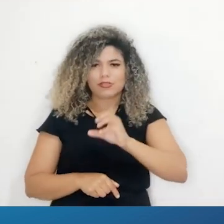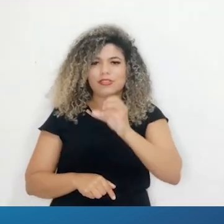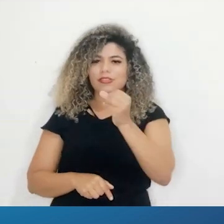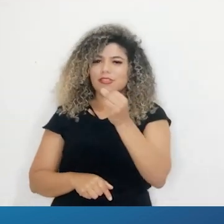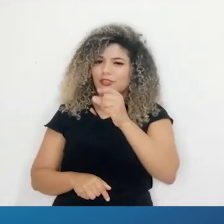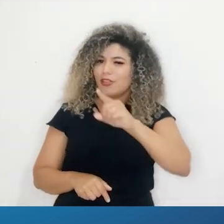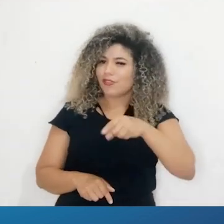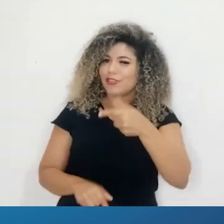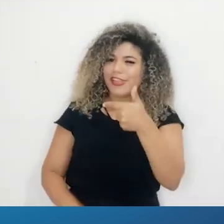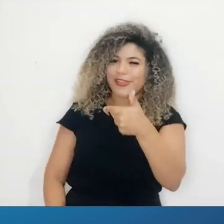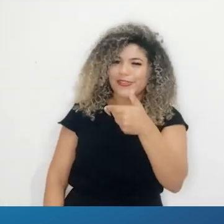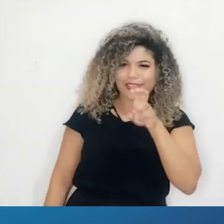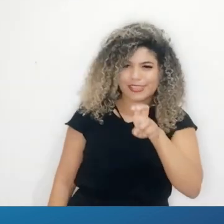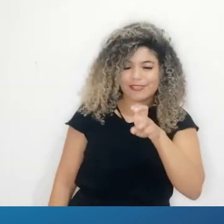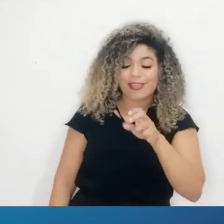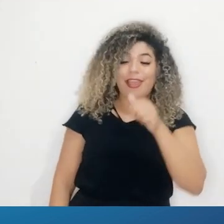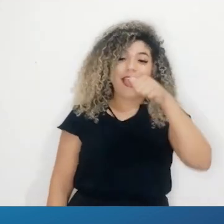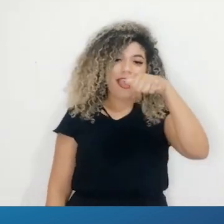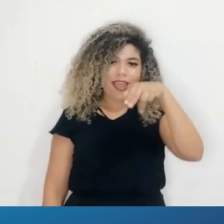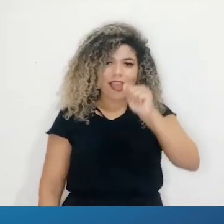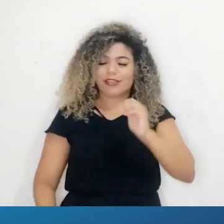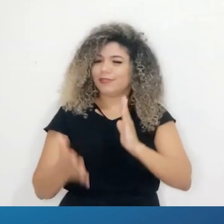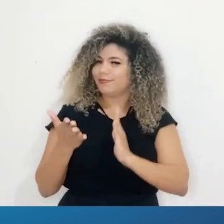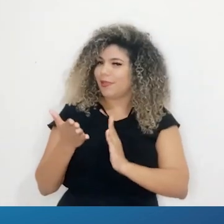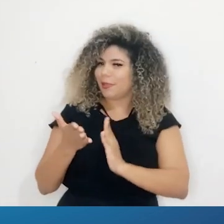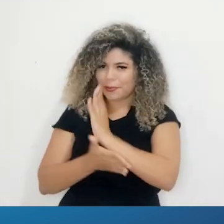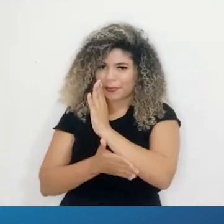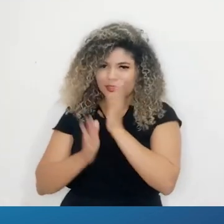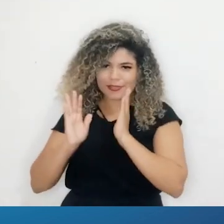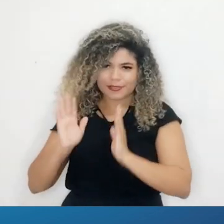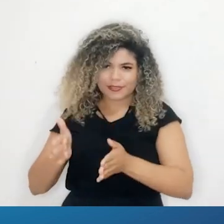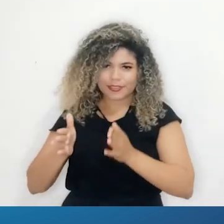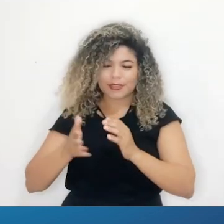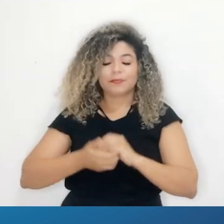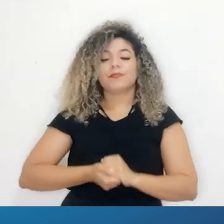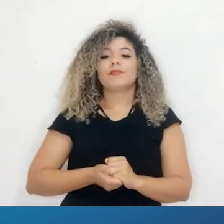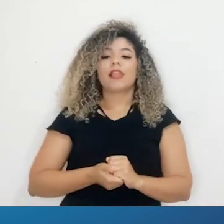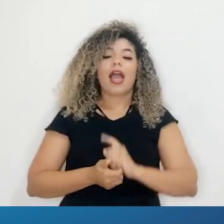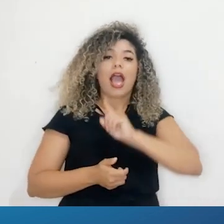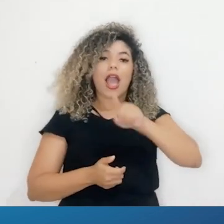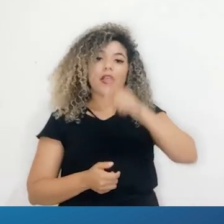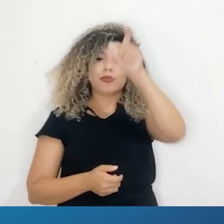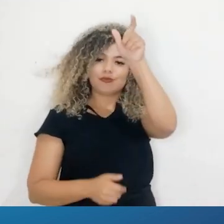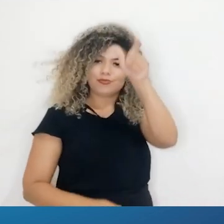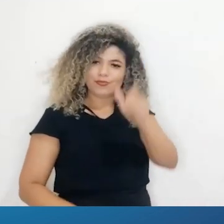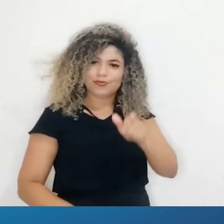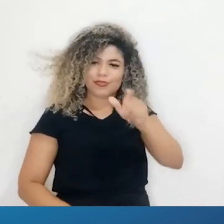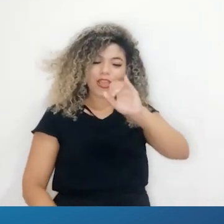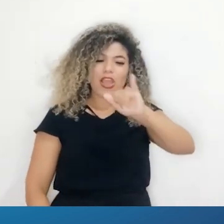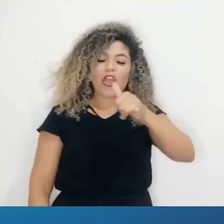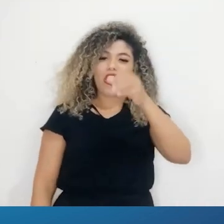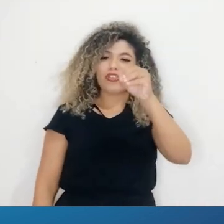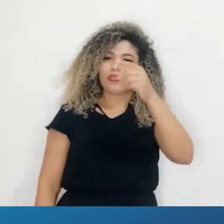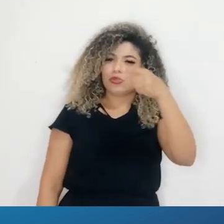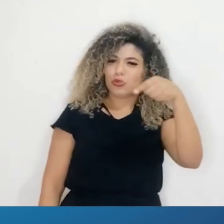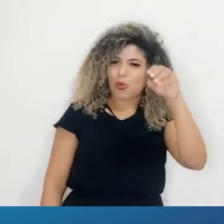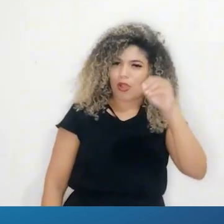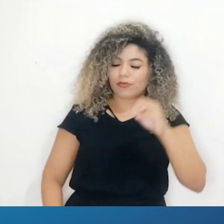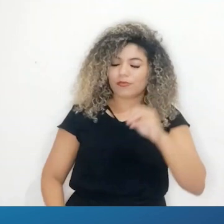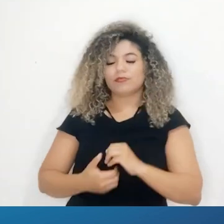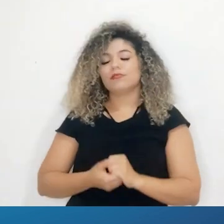de 6,25 Então ela foi aprovada vamos conferir o resultado de João